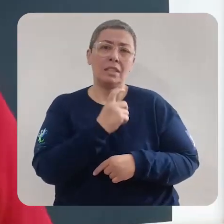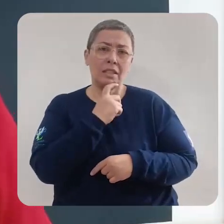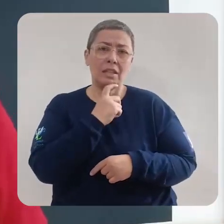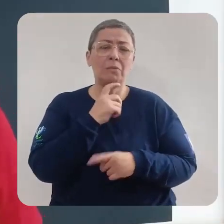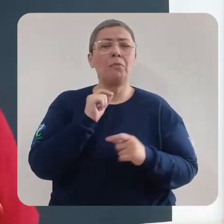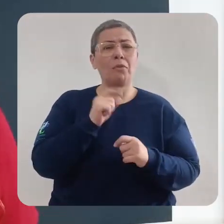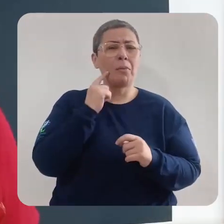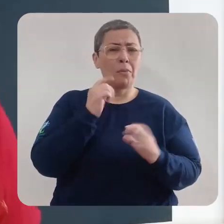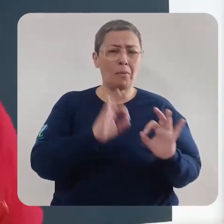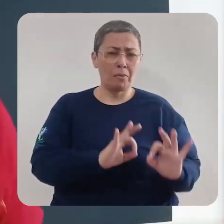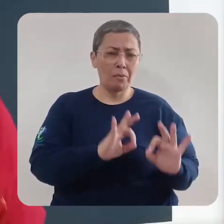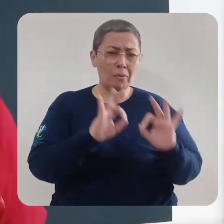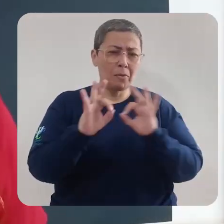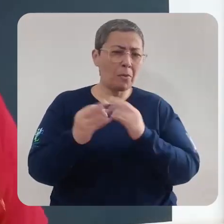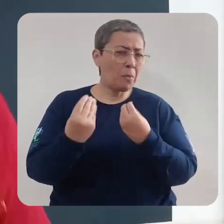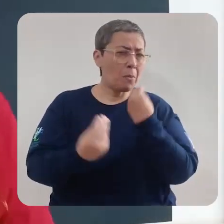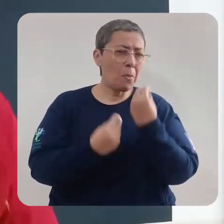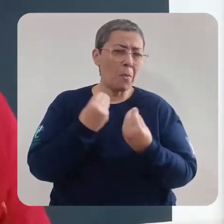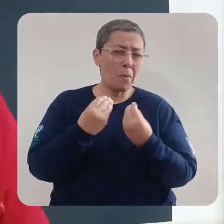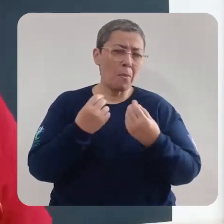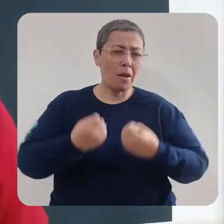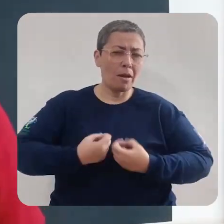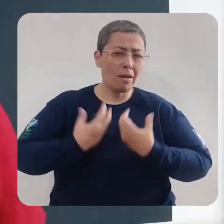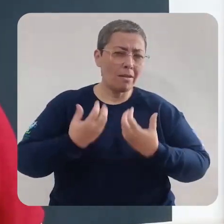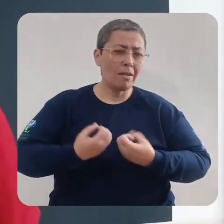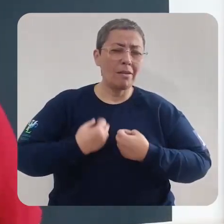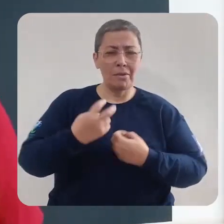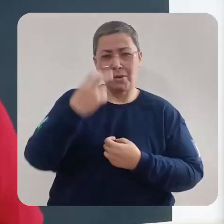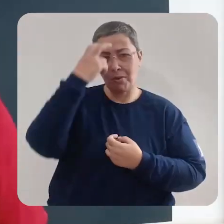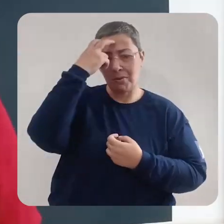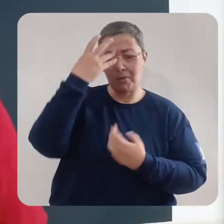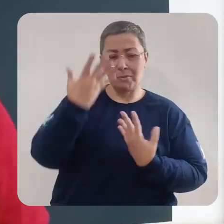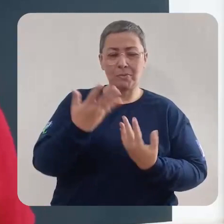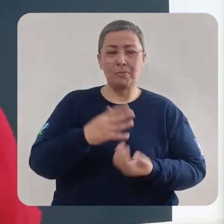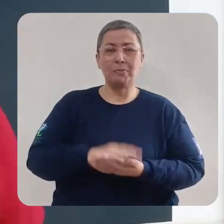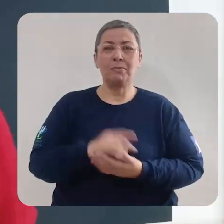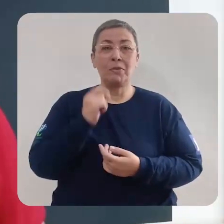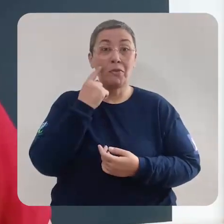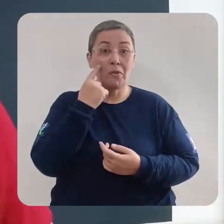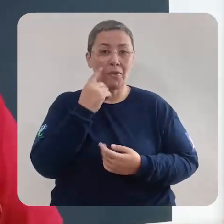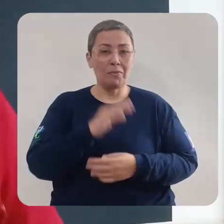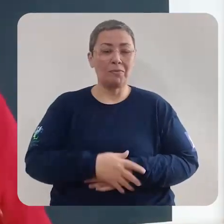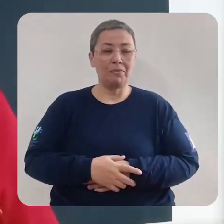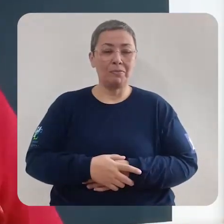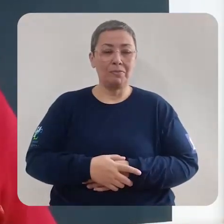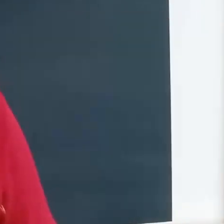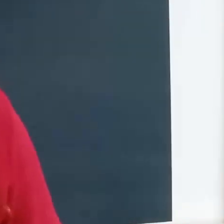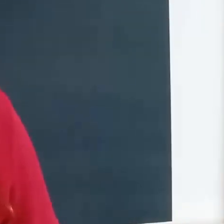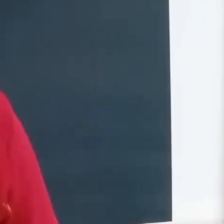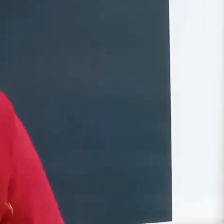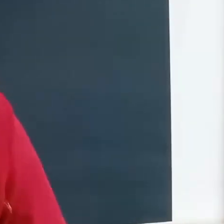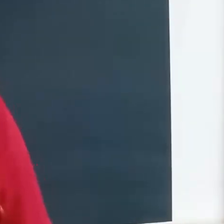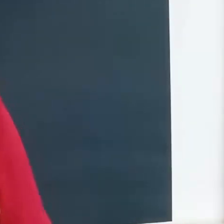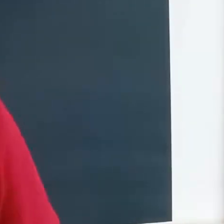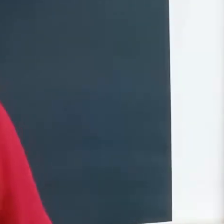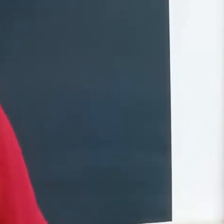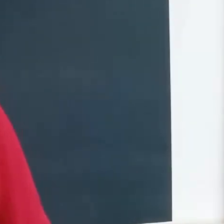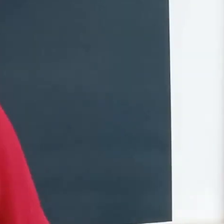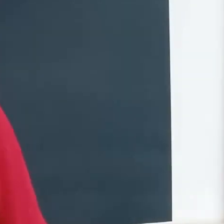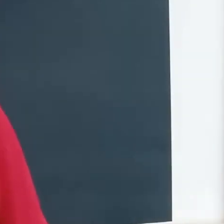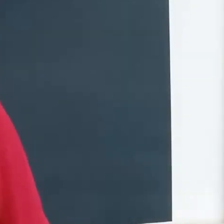dia 5 de setembro. Vamos assistir um pouquinho de como essas manifestações culturais acontecem? Take a